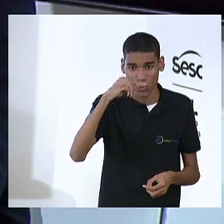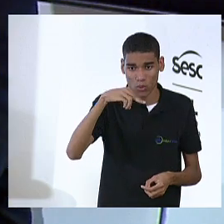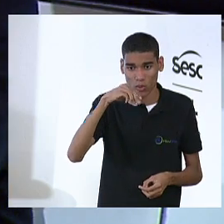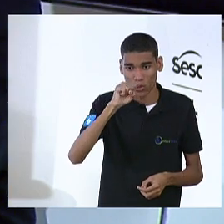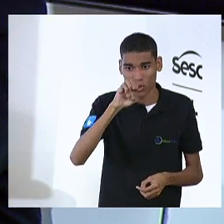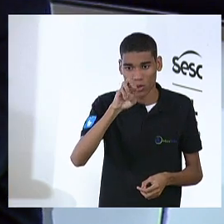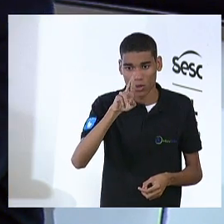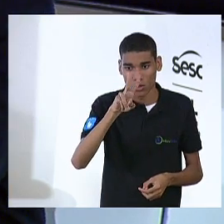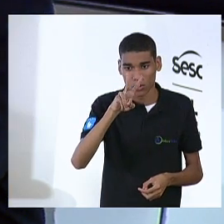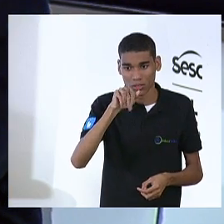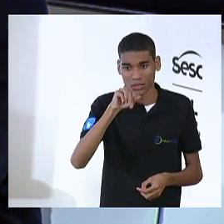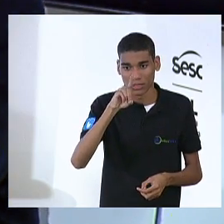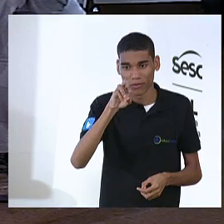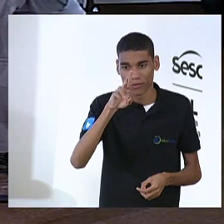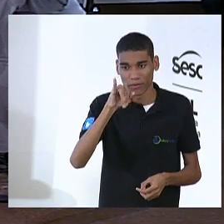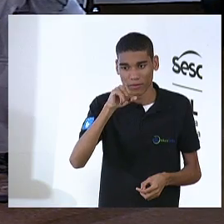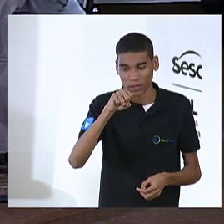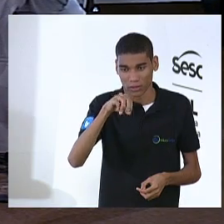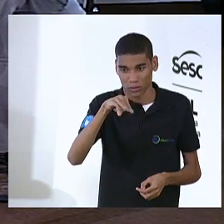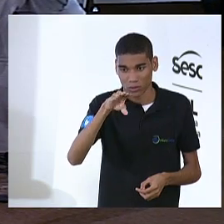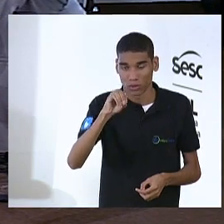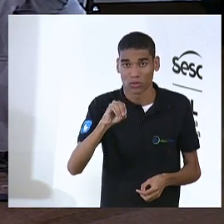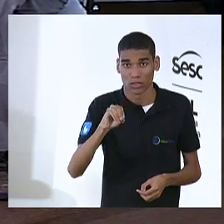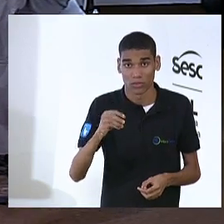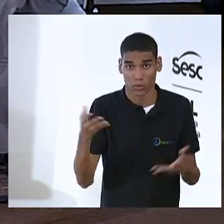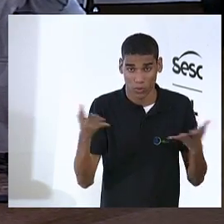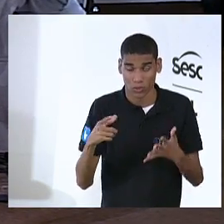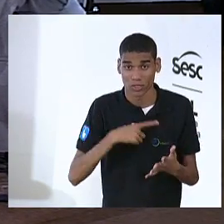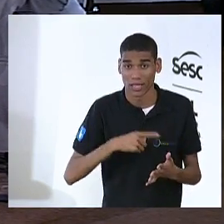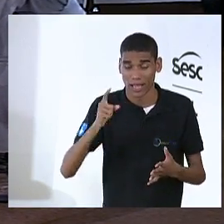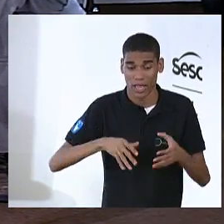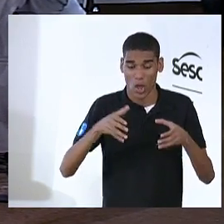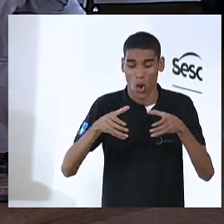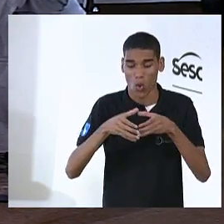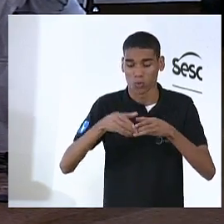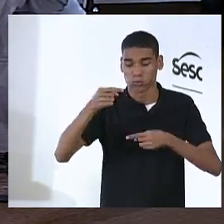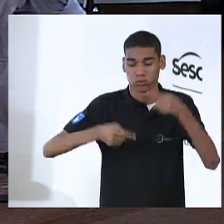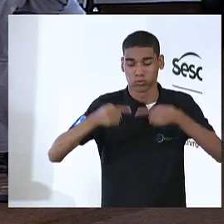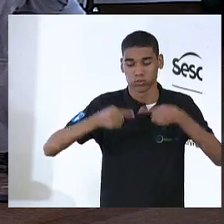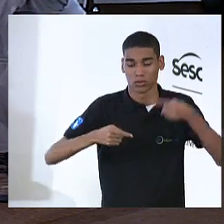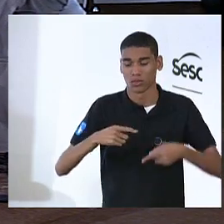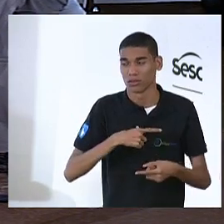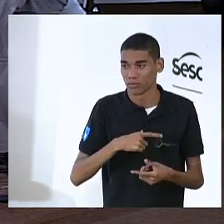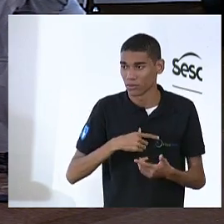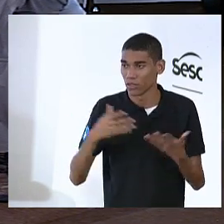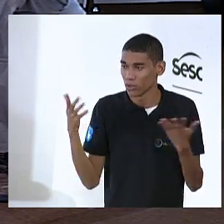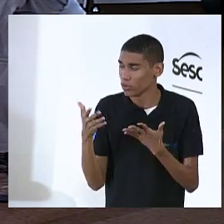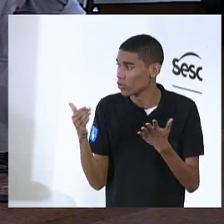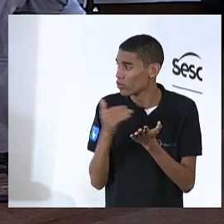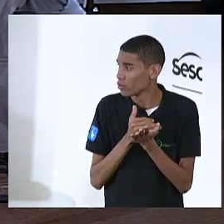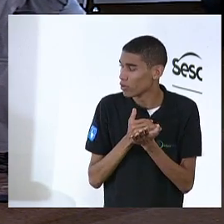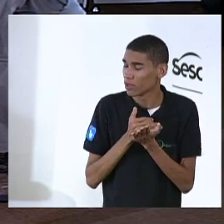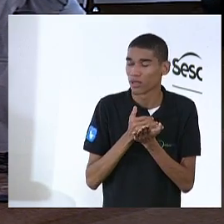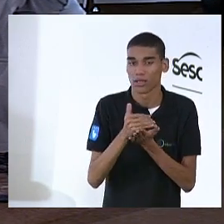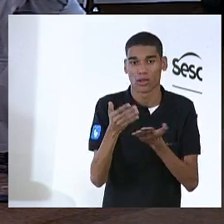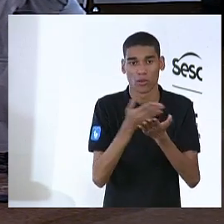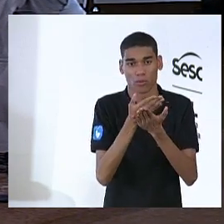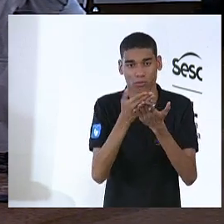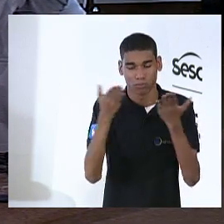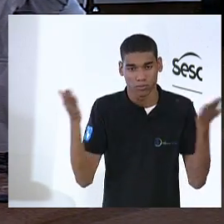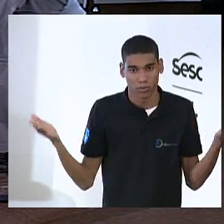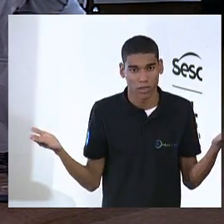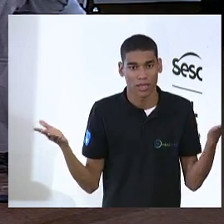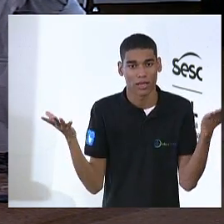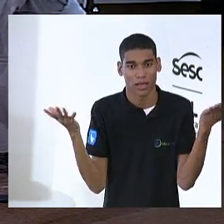esse sistema político que a gente tem. Era isso que eu queria começar a conversar com vocês aqui, aproveitar para